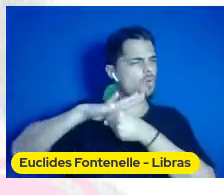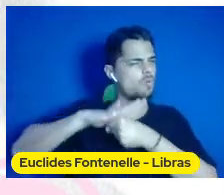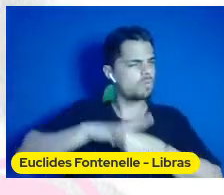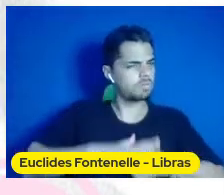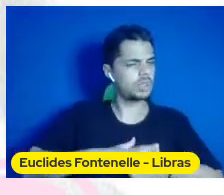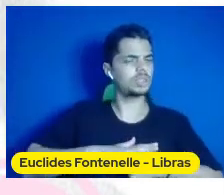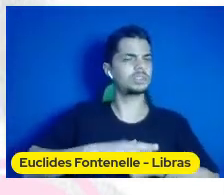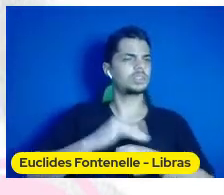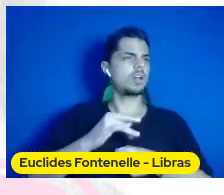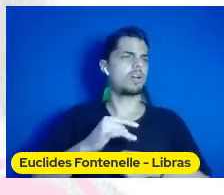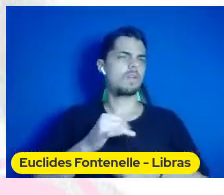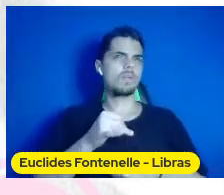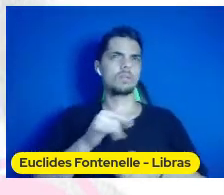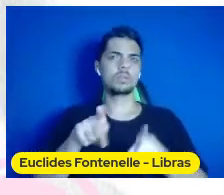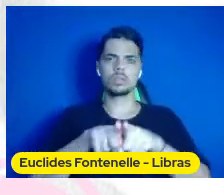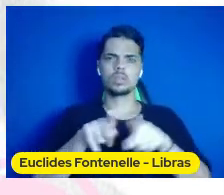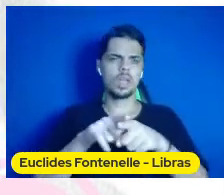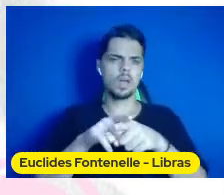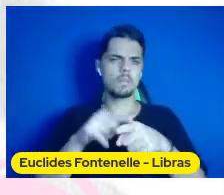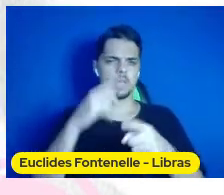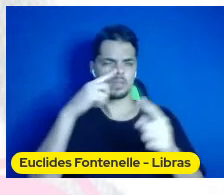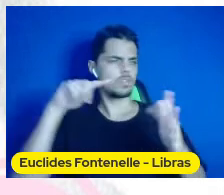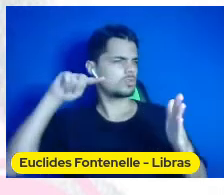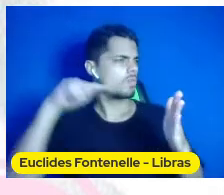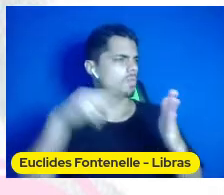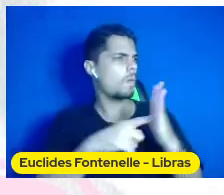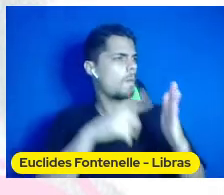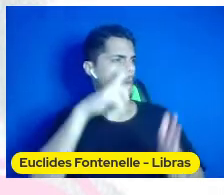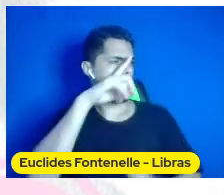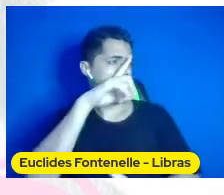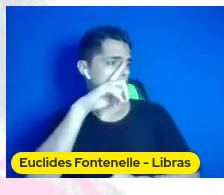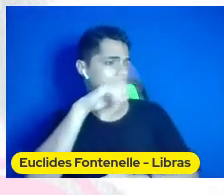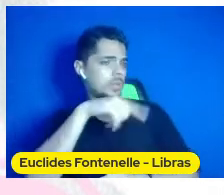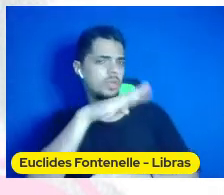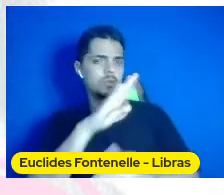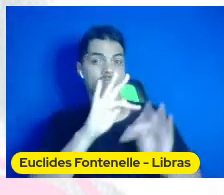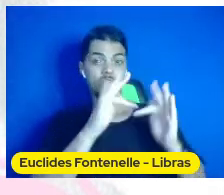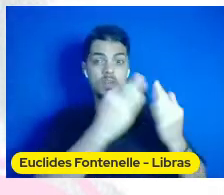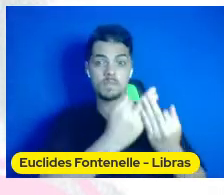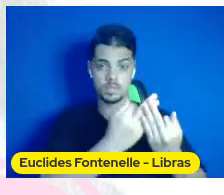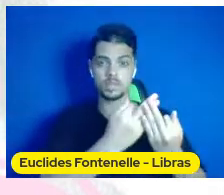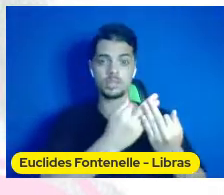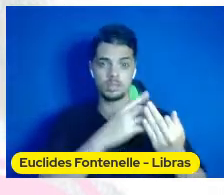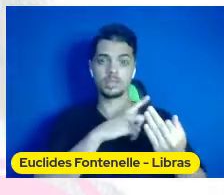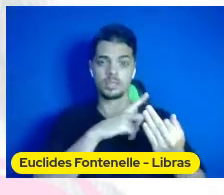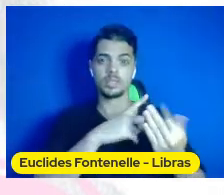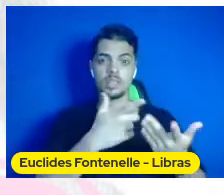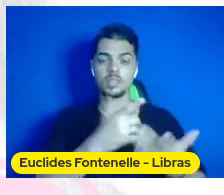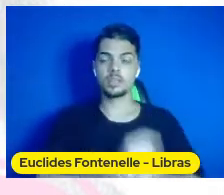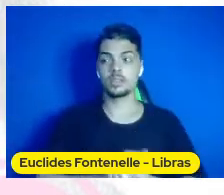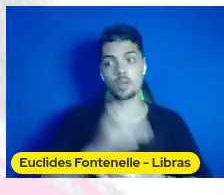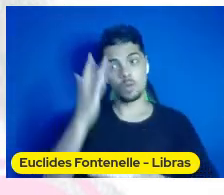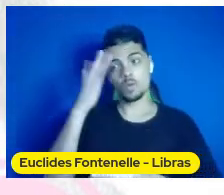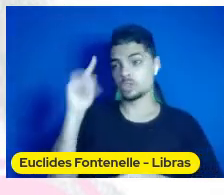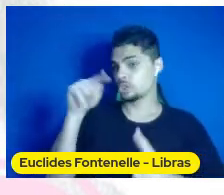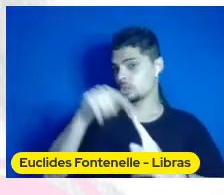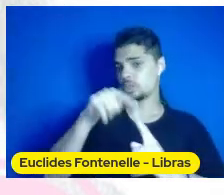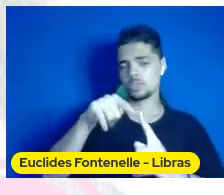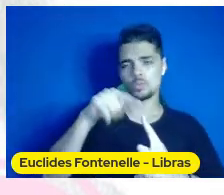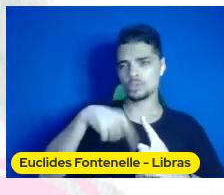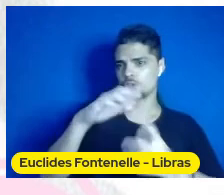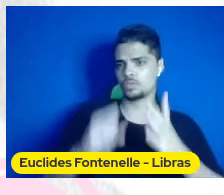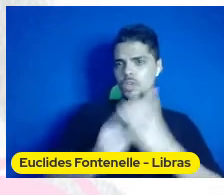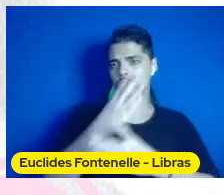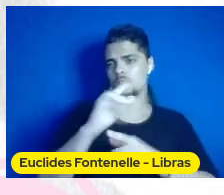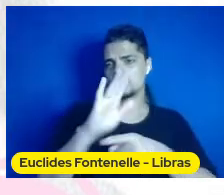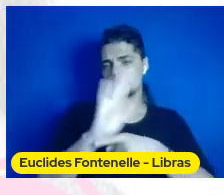à família, né? E foi esse o nosso foco na produção. Mas essa questão de Maria Quitéria foi mais